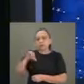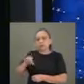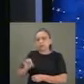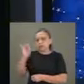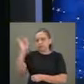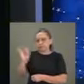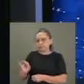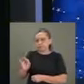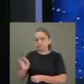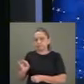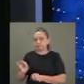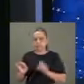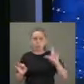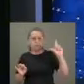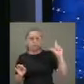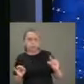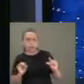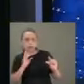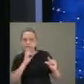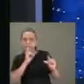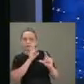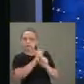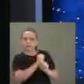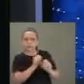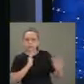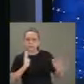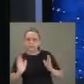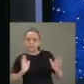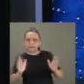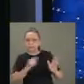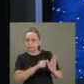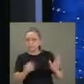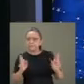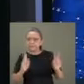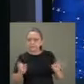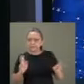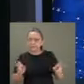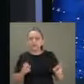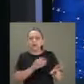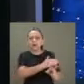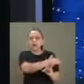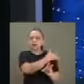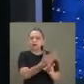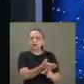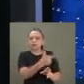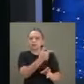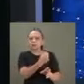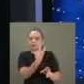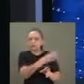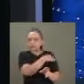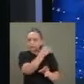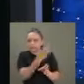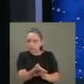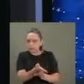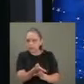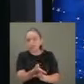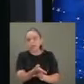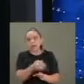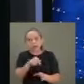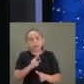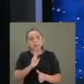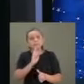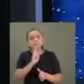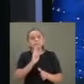e o menor resultado para o período desde 2014 e representa ele